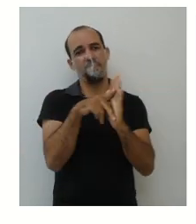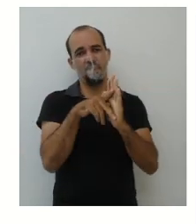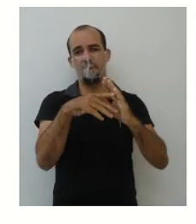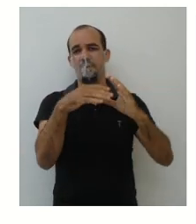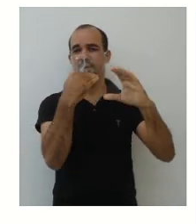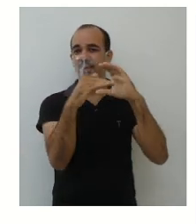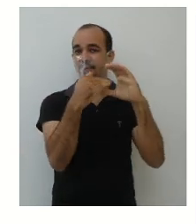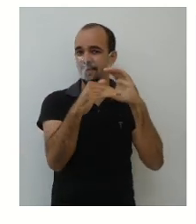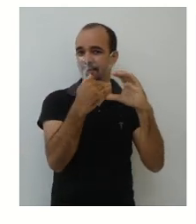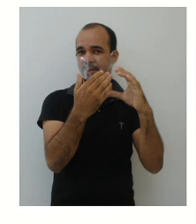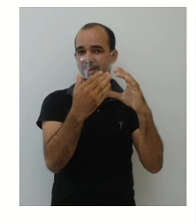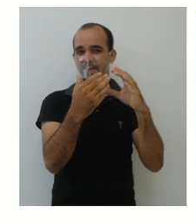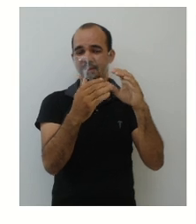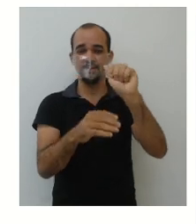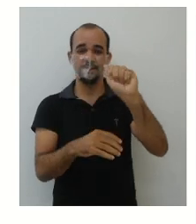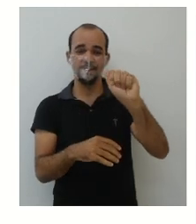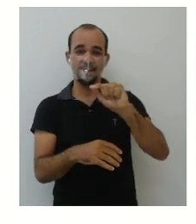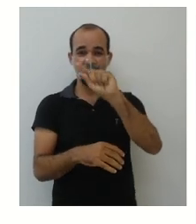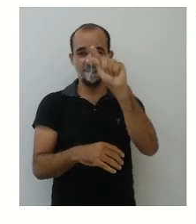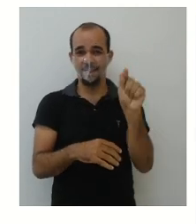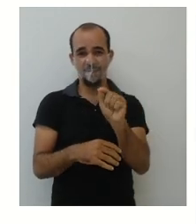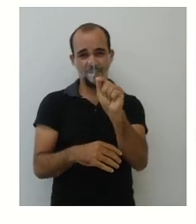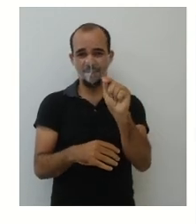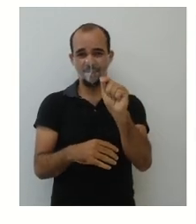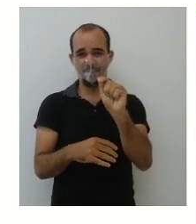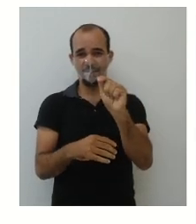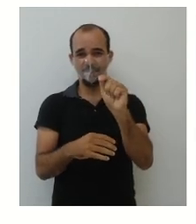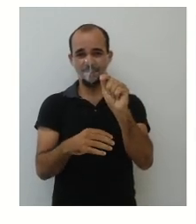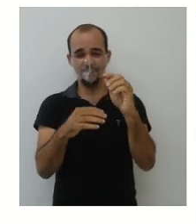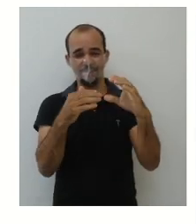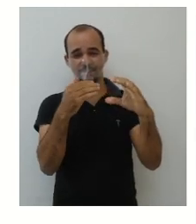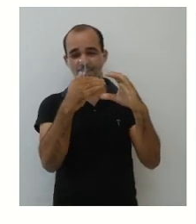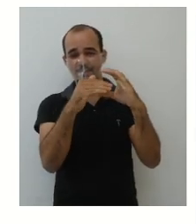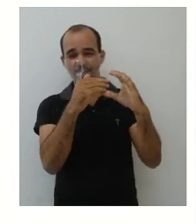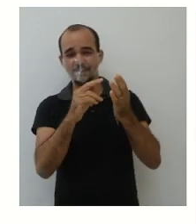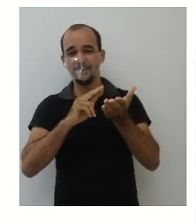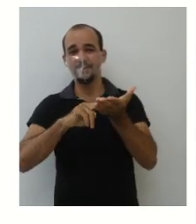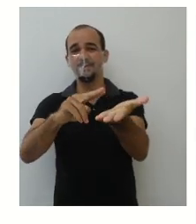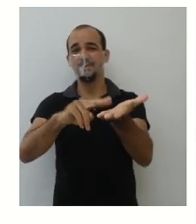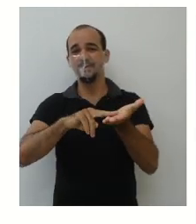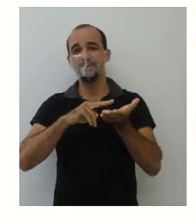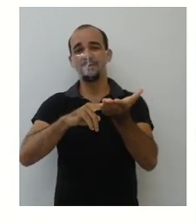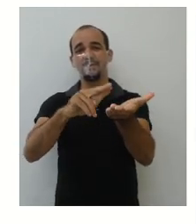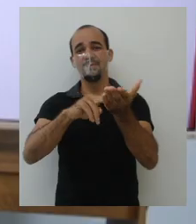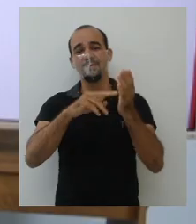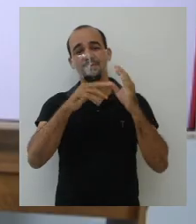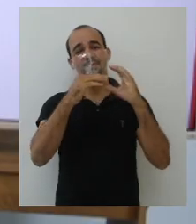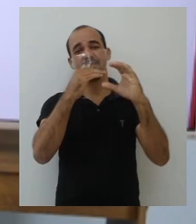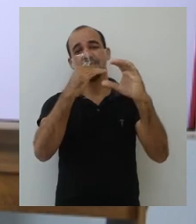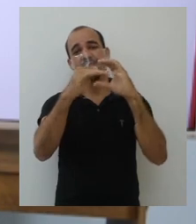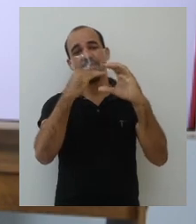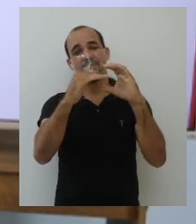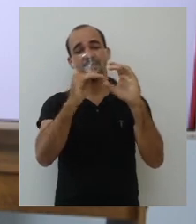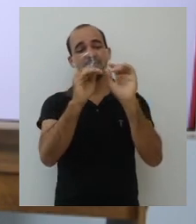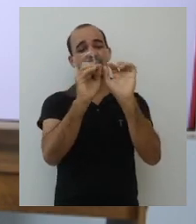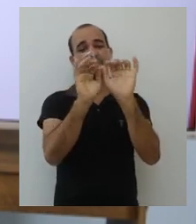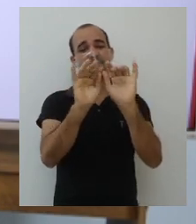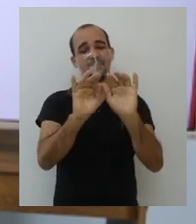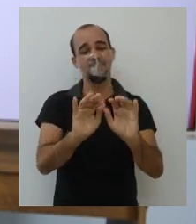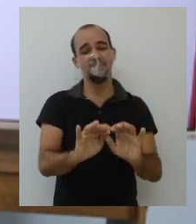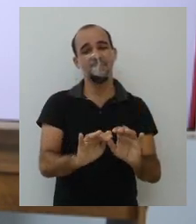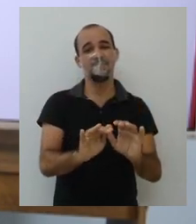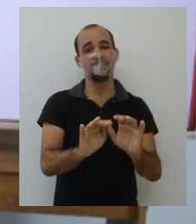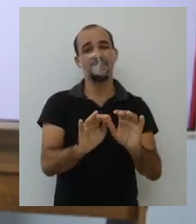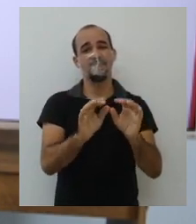precisa ter um arroba para mostrar o endereço, o destinatário. Quando você escreve, ele tem todos